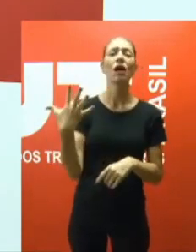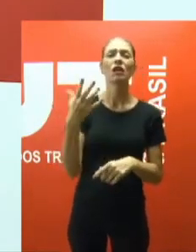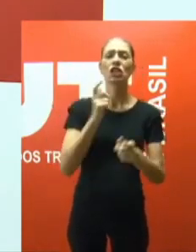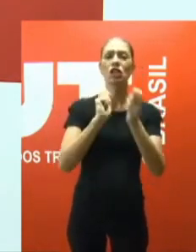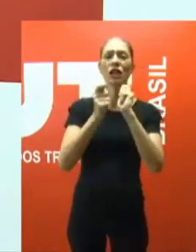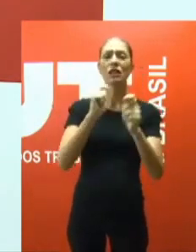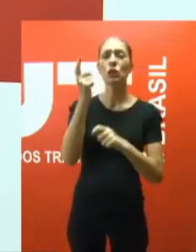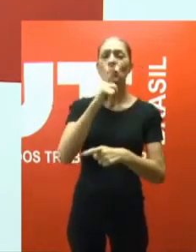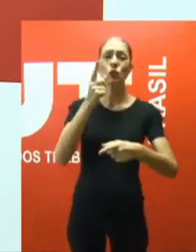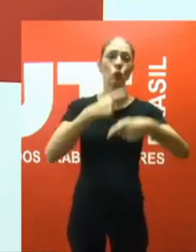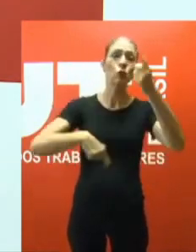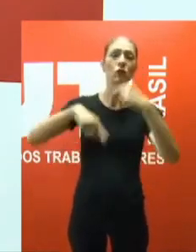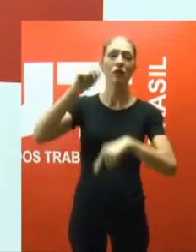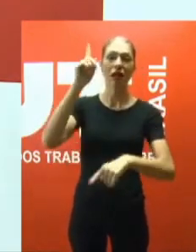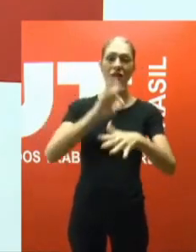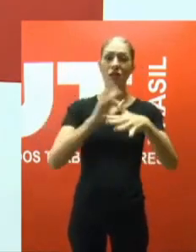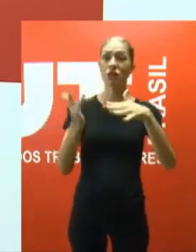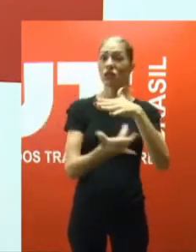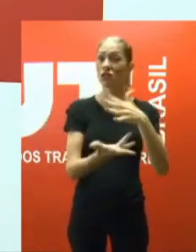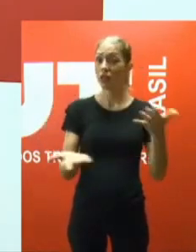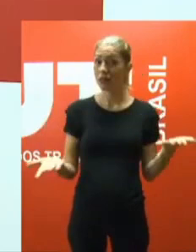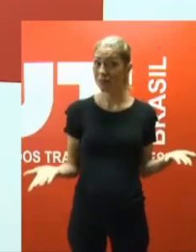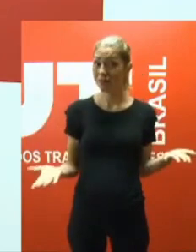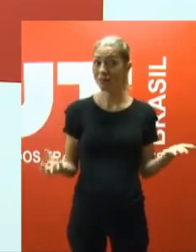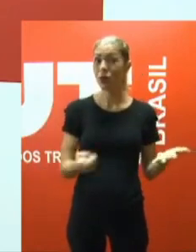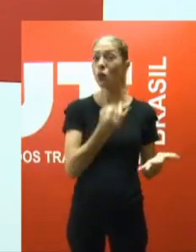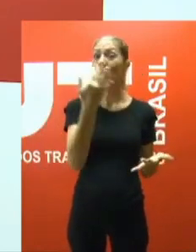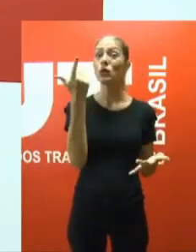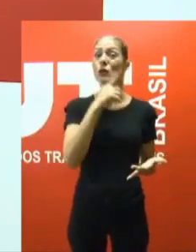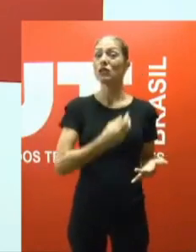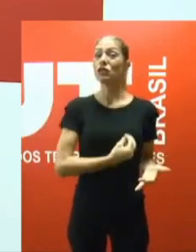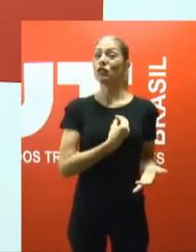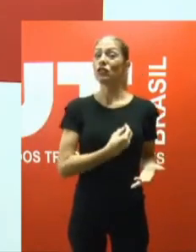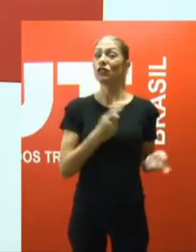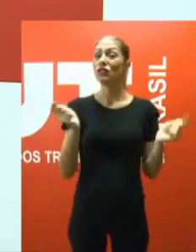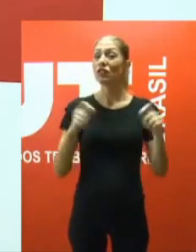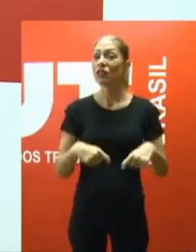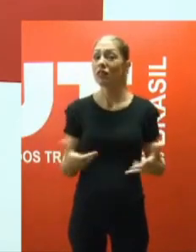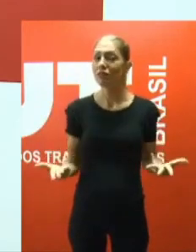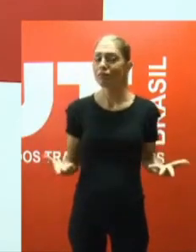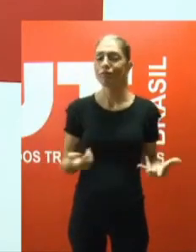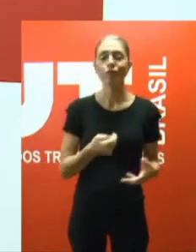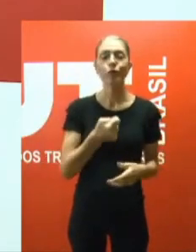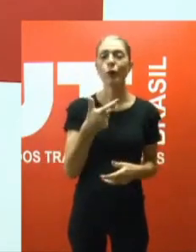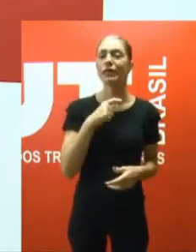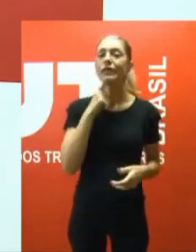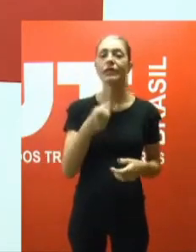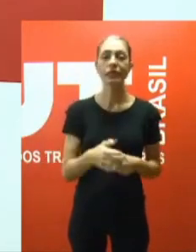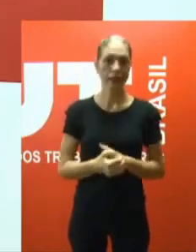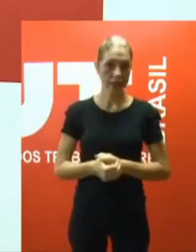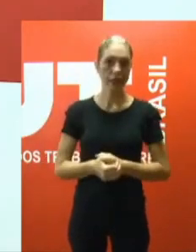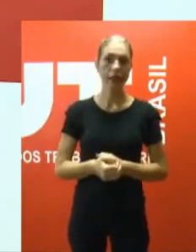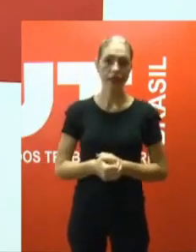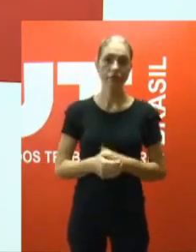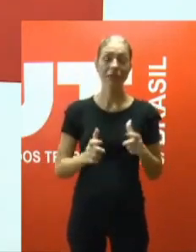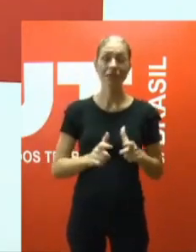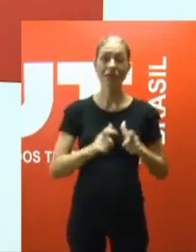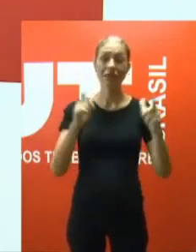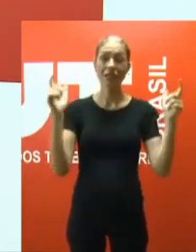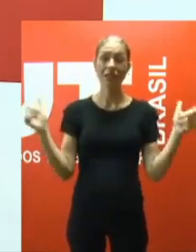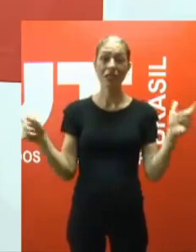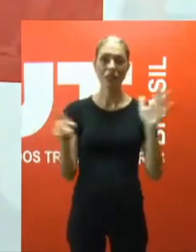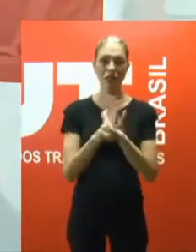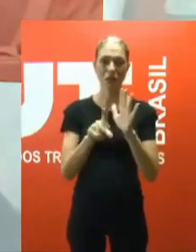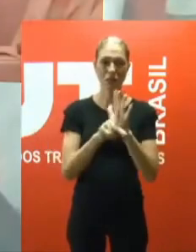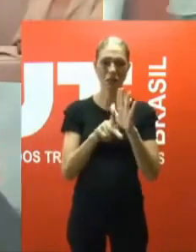redes sociais? Quantos conseguiram sobreviver? Quase ninguém. Os grandes portais que nós temos